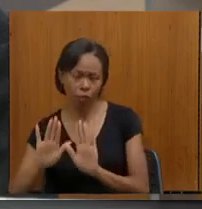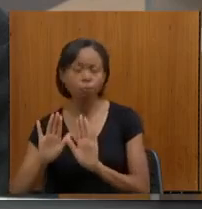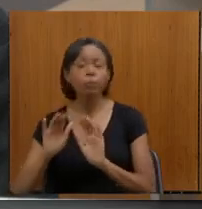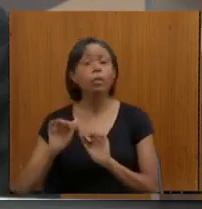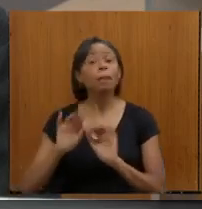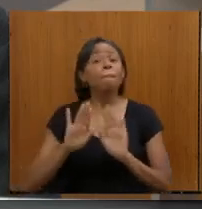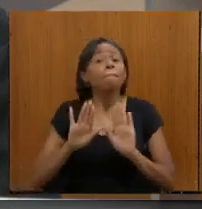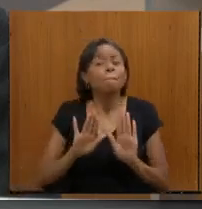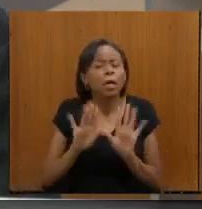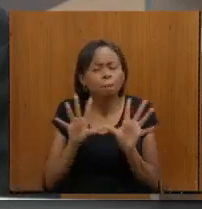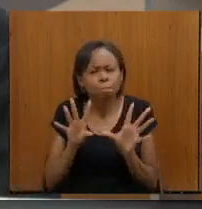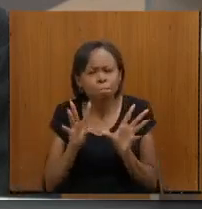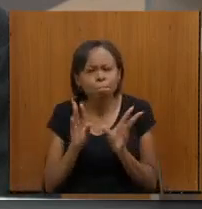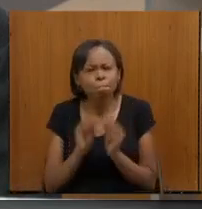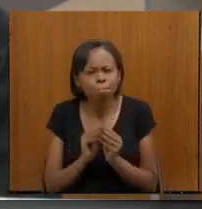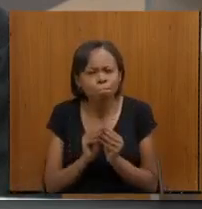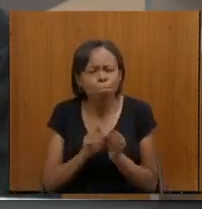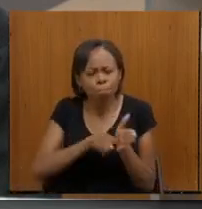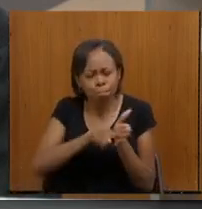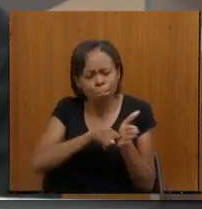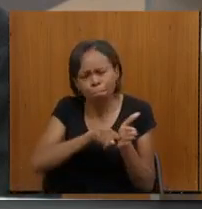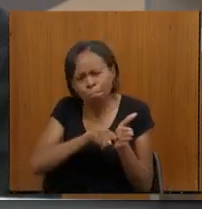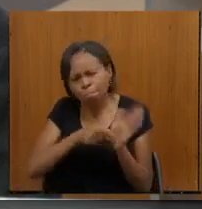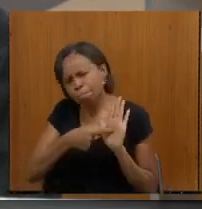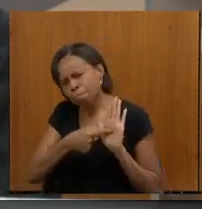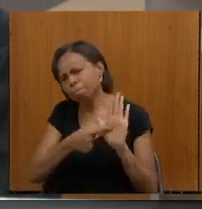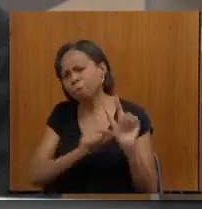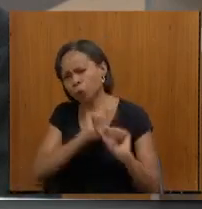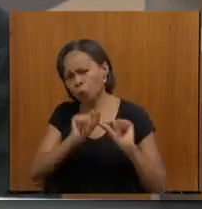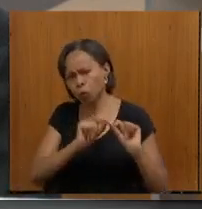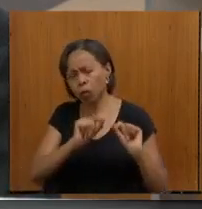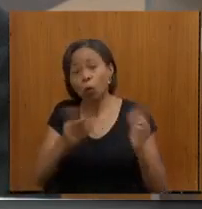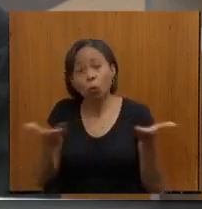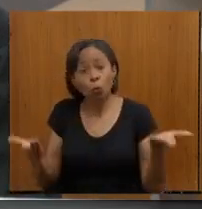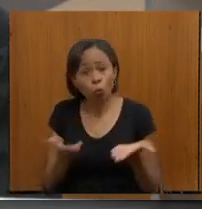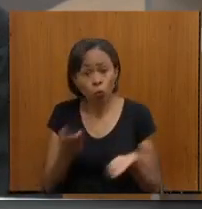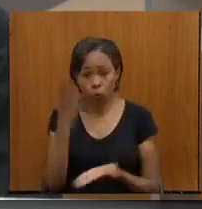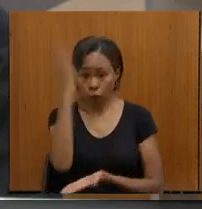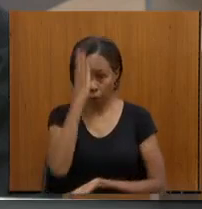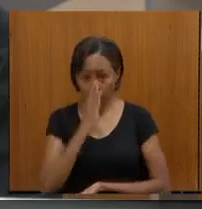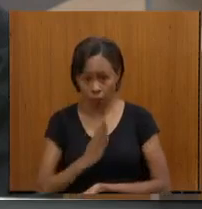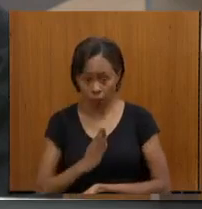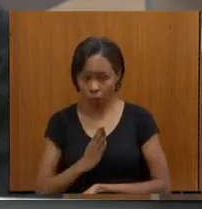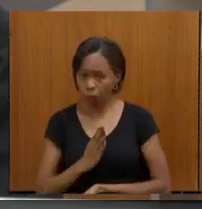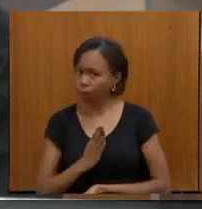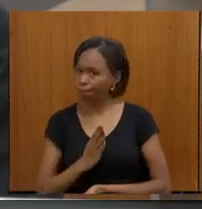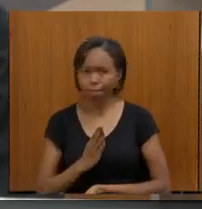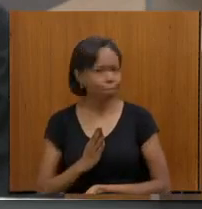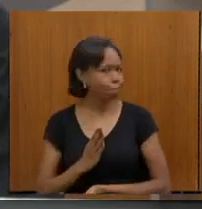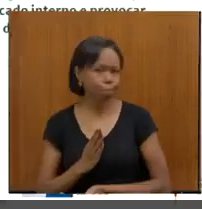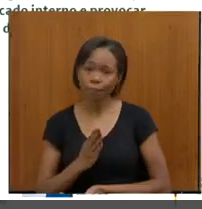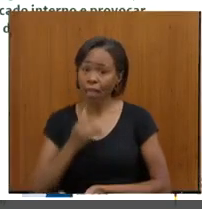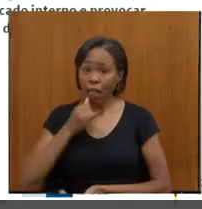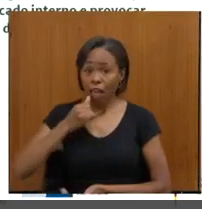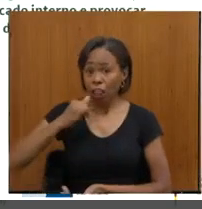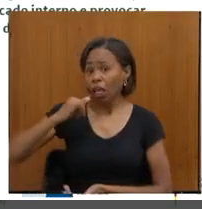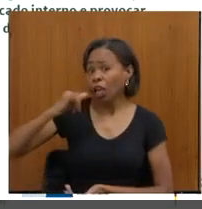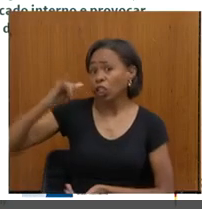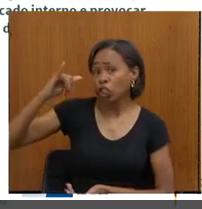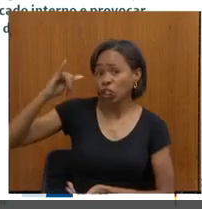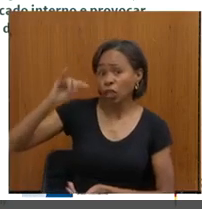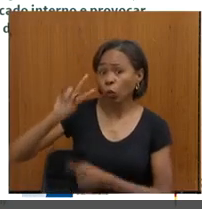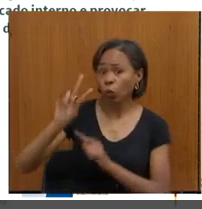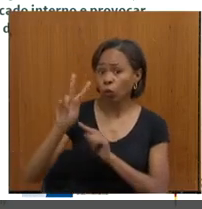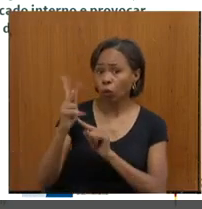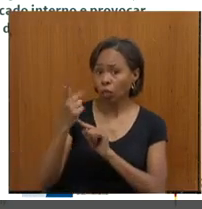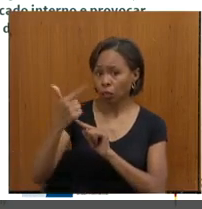podemos sintetizar desse mapeamento é de que hoje no Brasil não a uso energético do